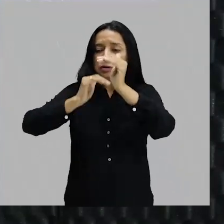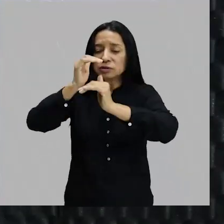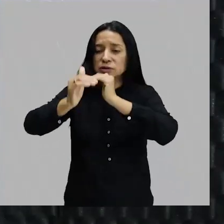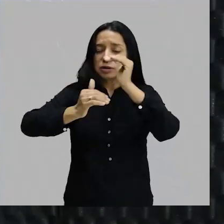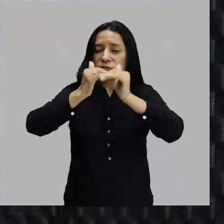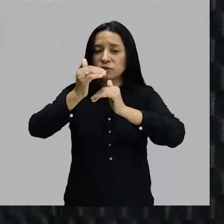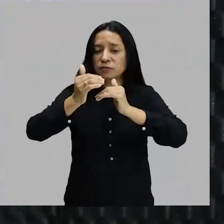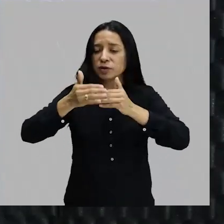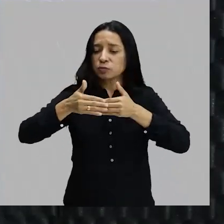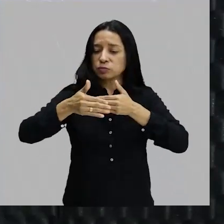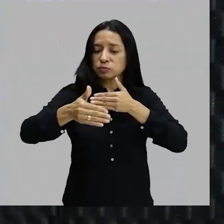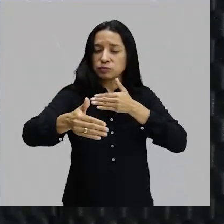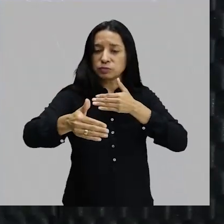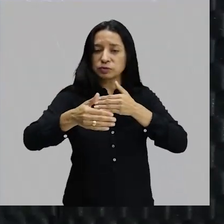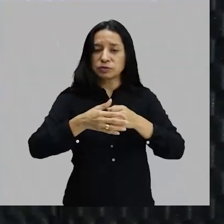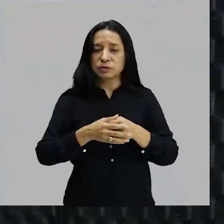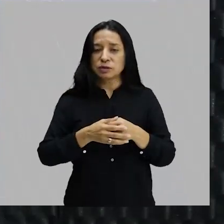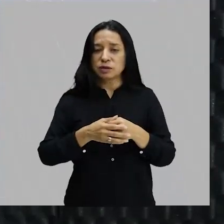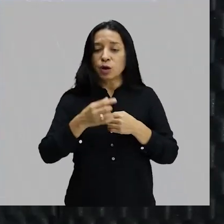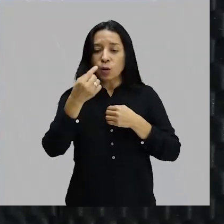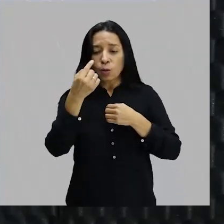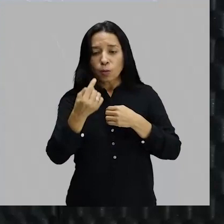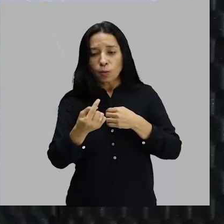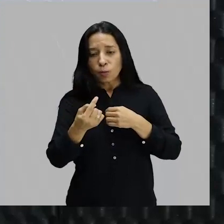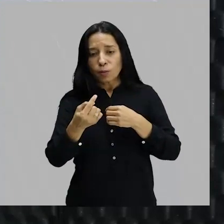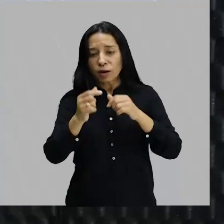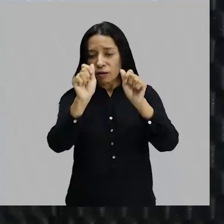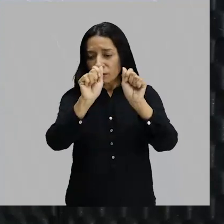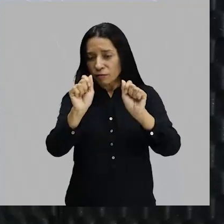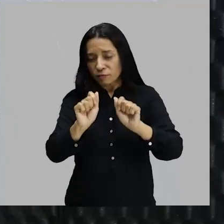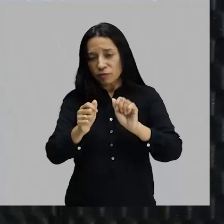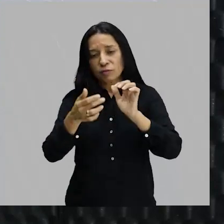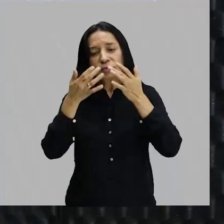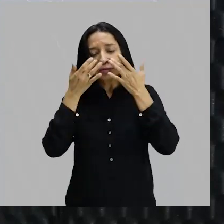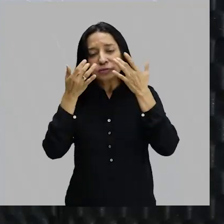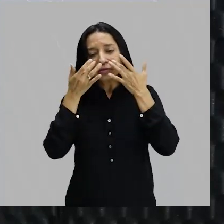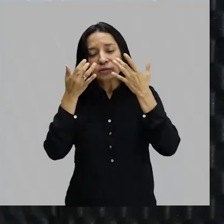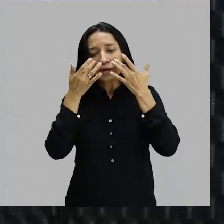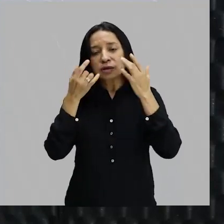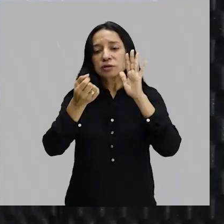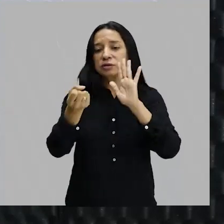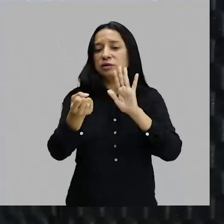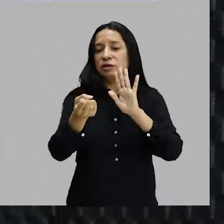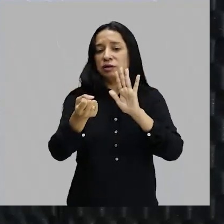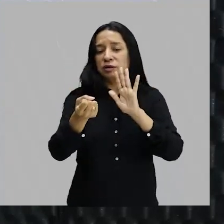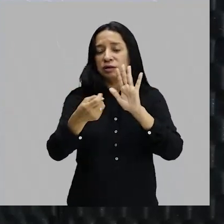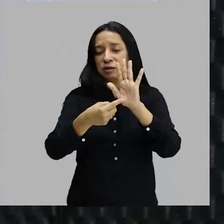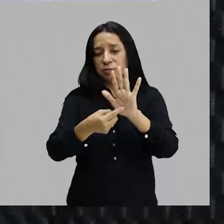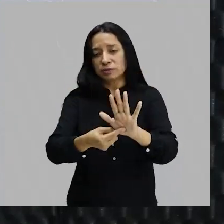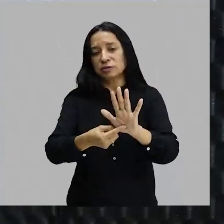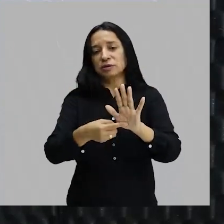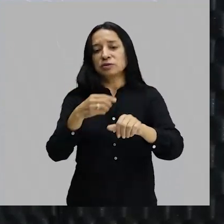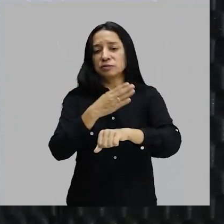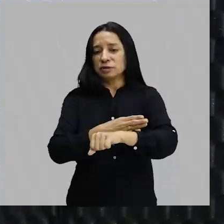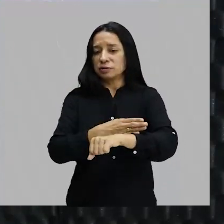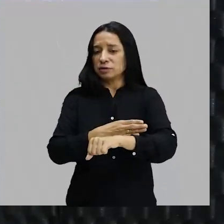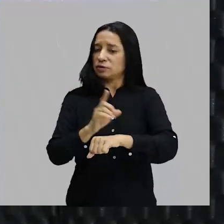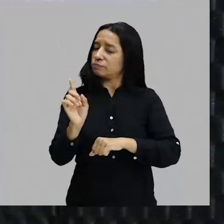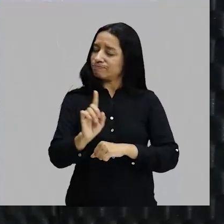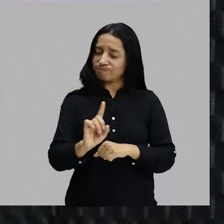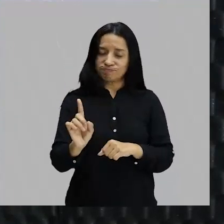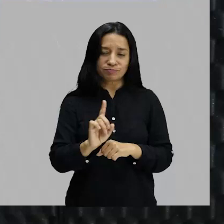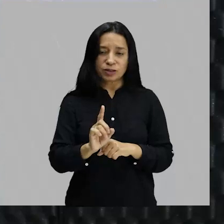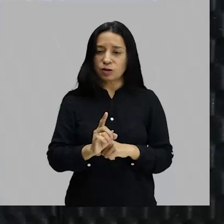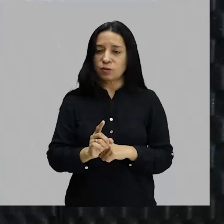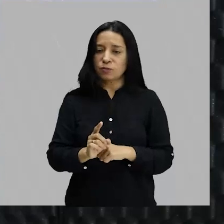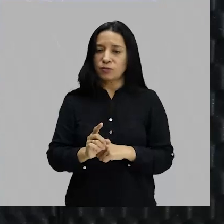O mosaico foi a única forma de arte representativa da Idade Média das figuras religiosas? Não, a gente vai falar